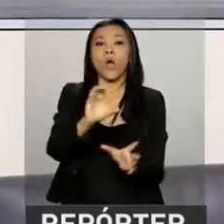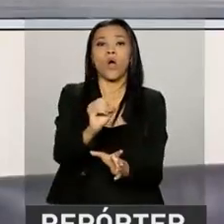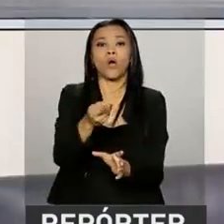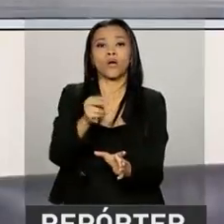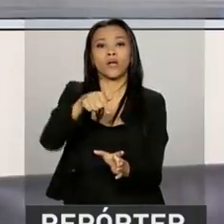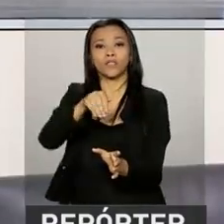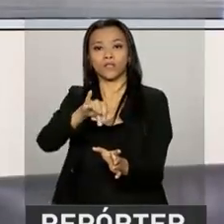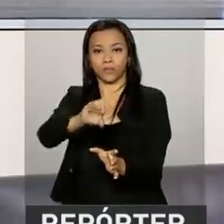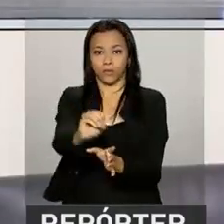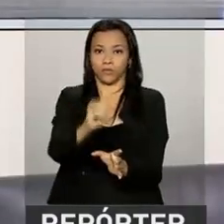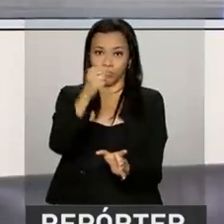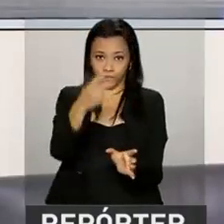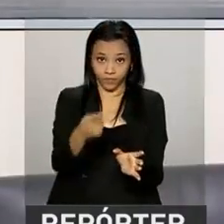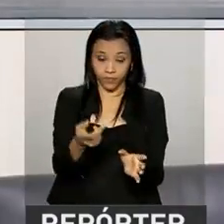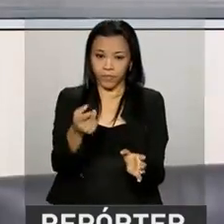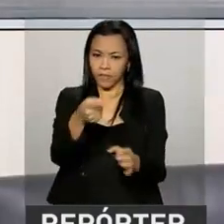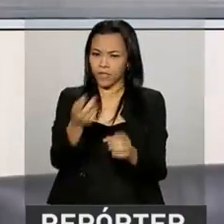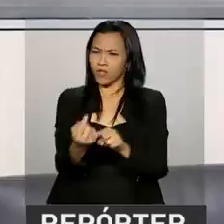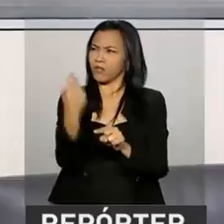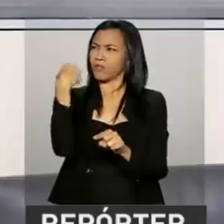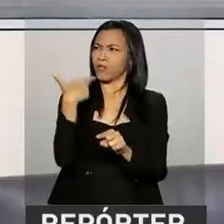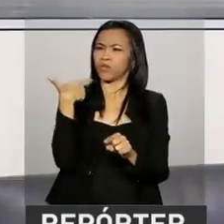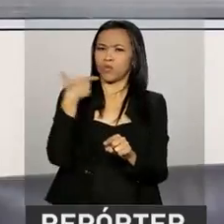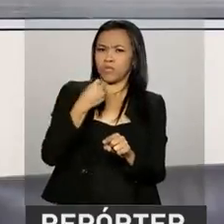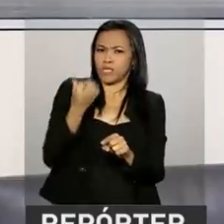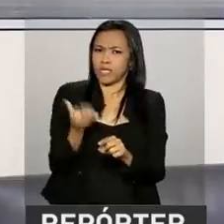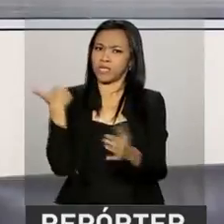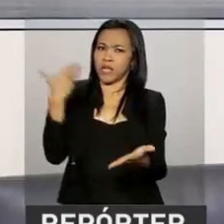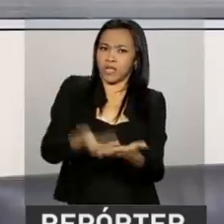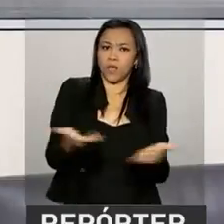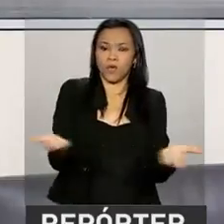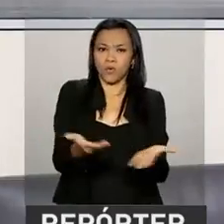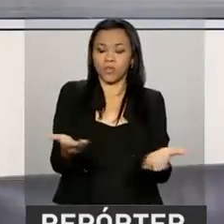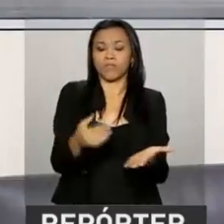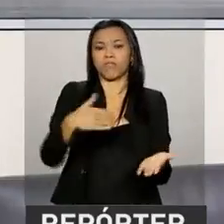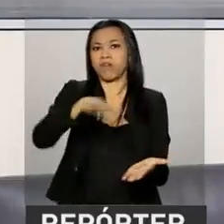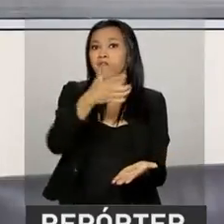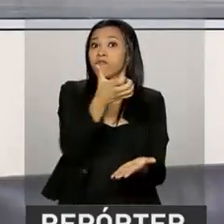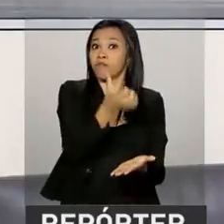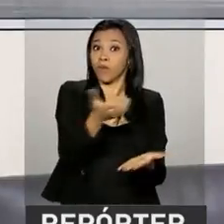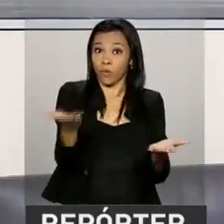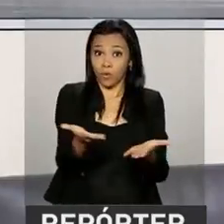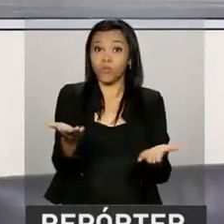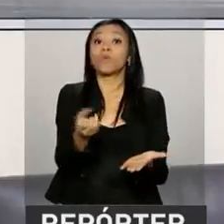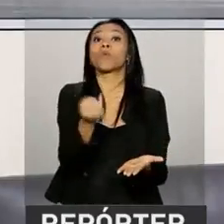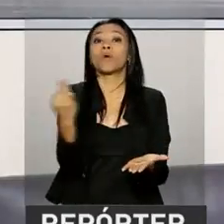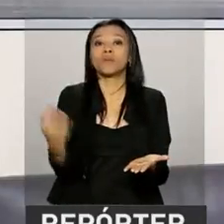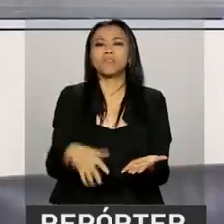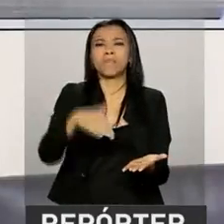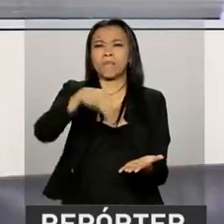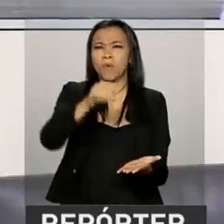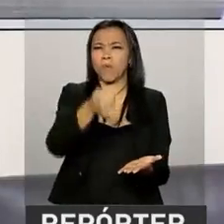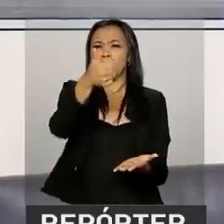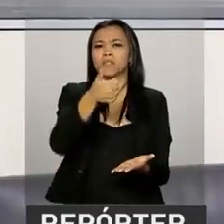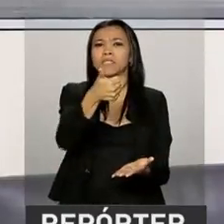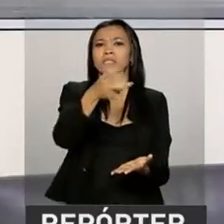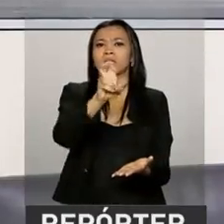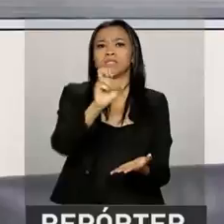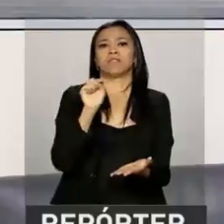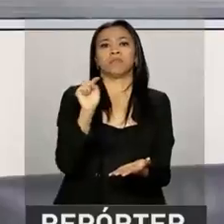cá a gente passou de em torno de 6.700 produtores orgânicos registrados para Hoje quase 15.000